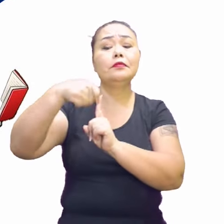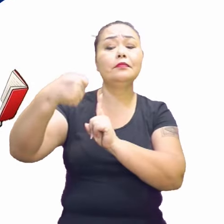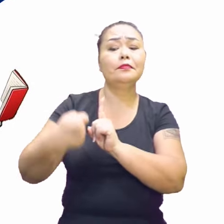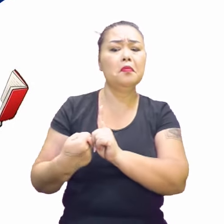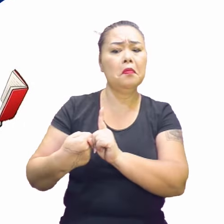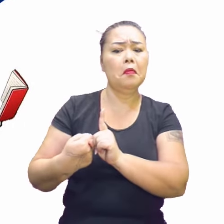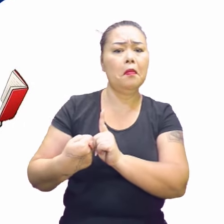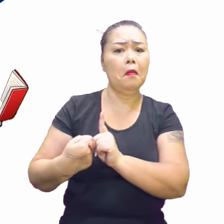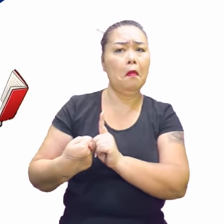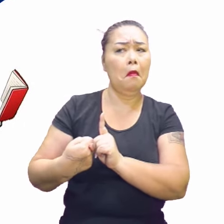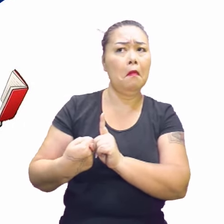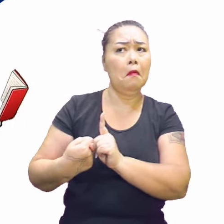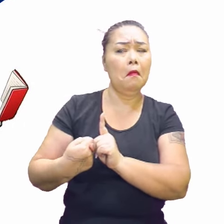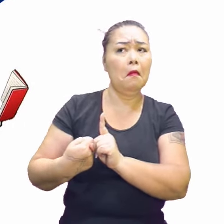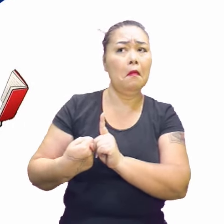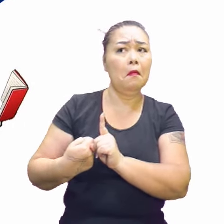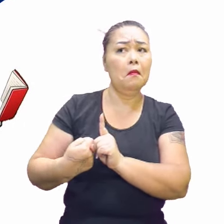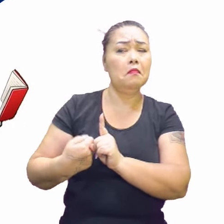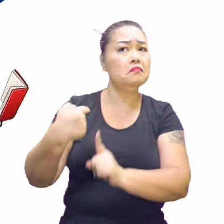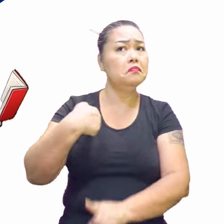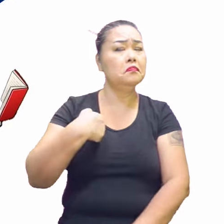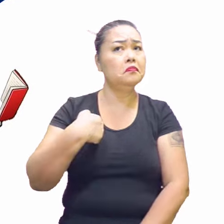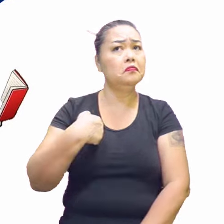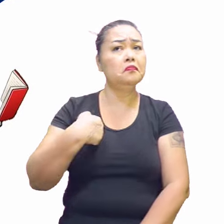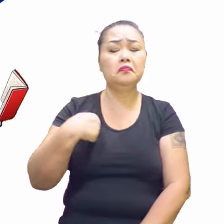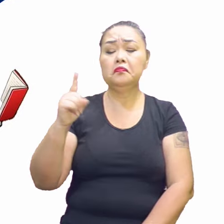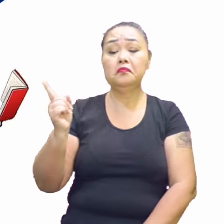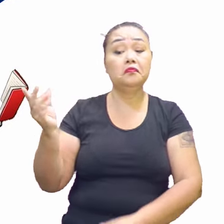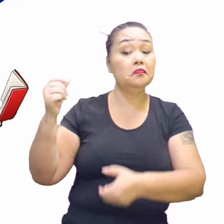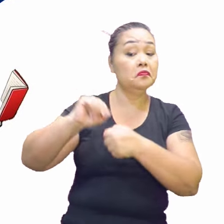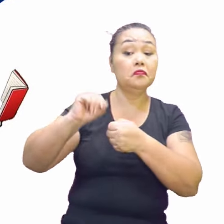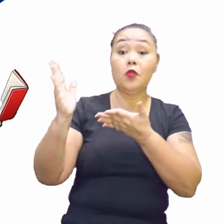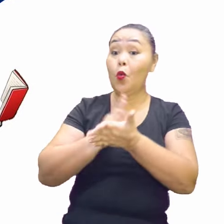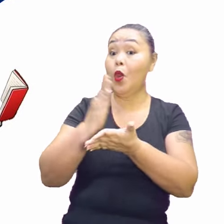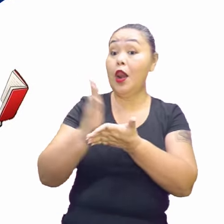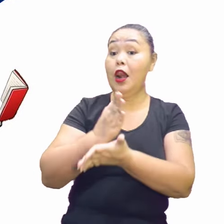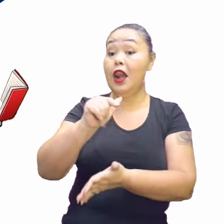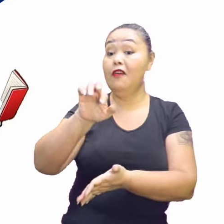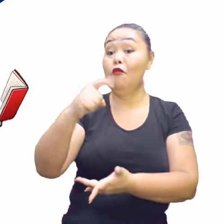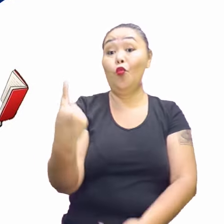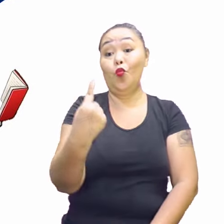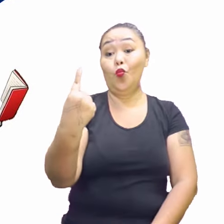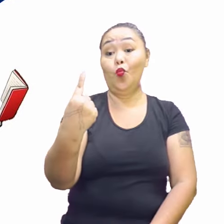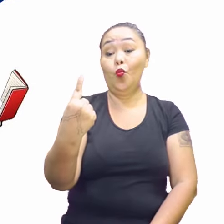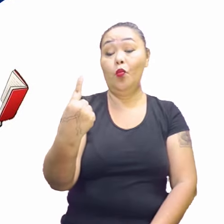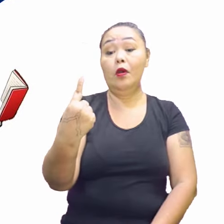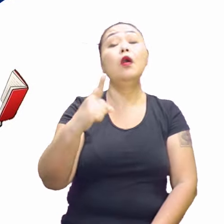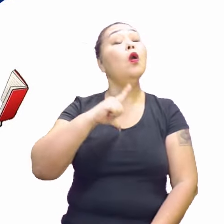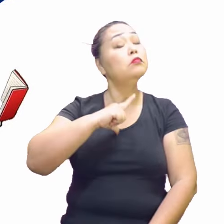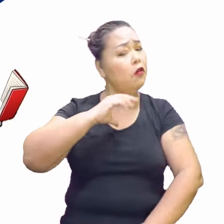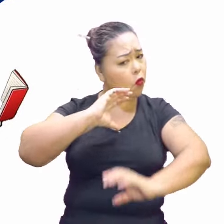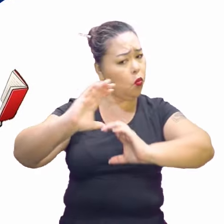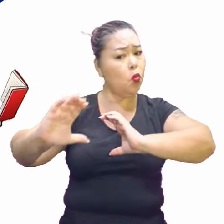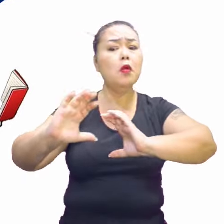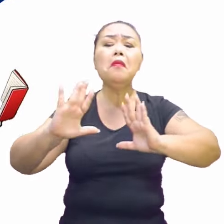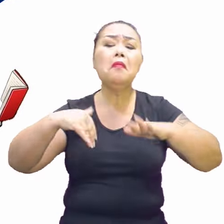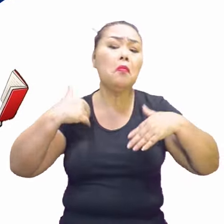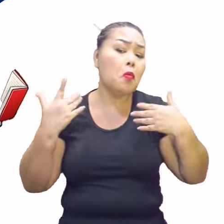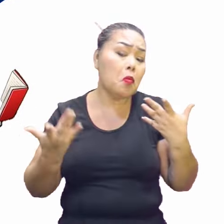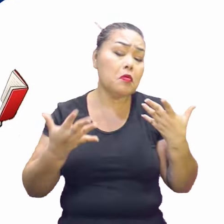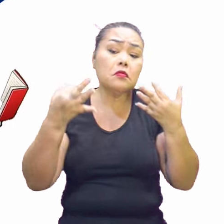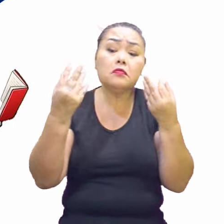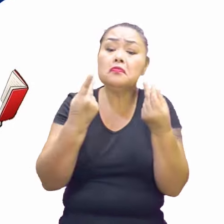bananas, né? Eu não trouxe os livros. houve a comunicação, mas e aí, qual